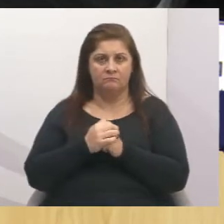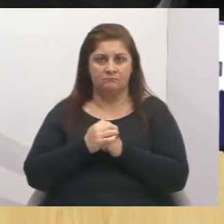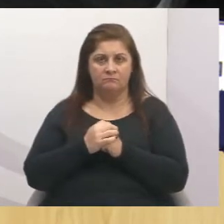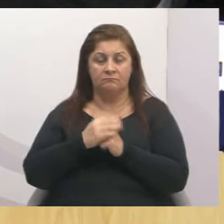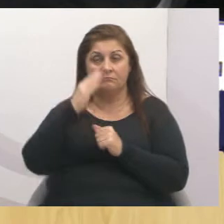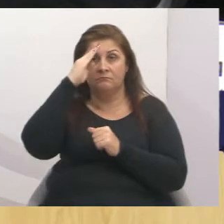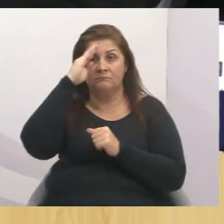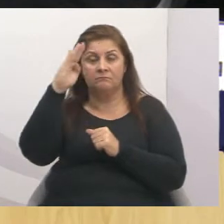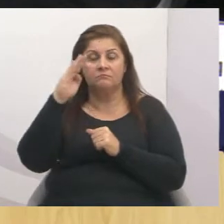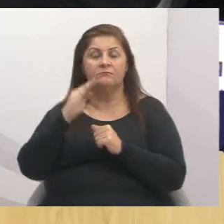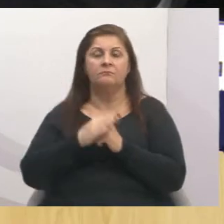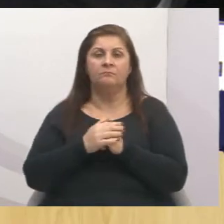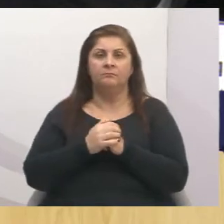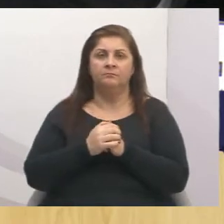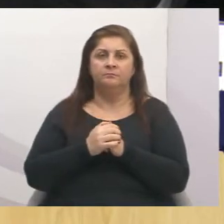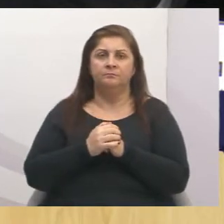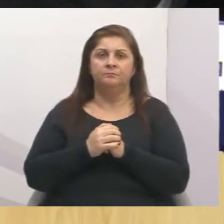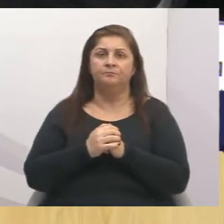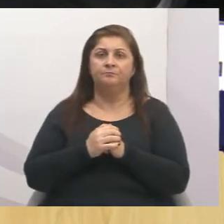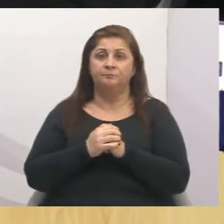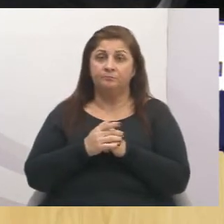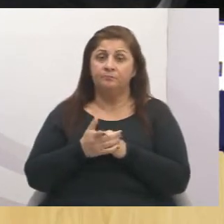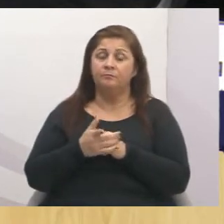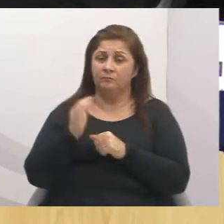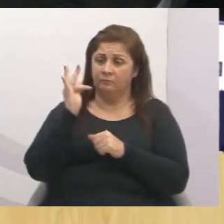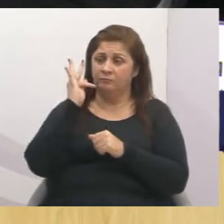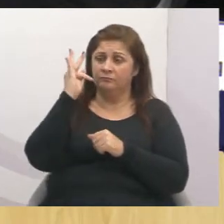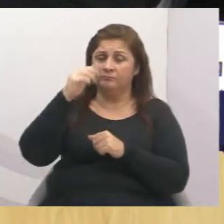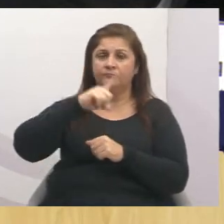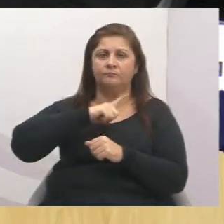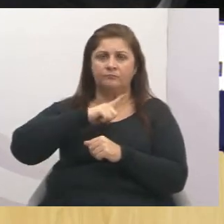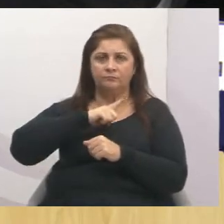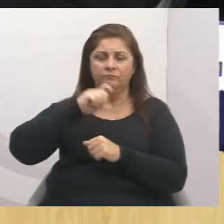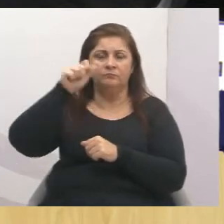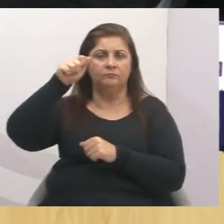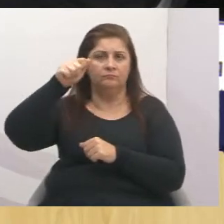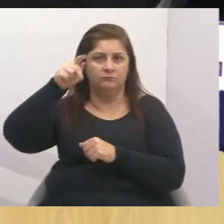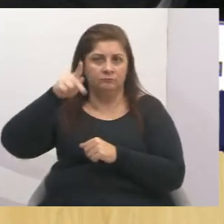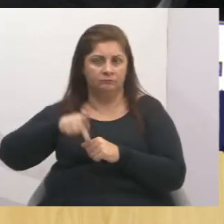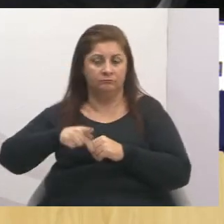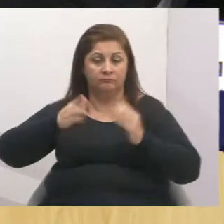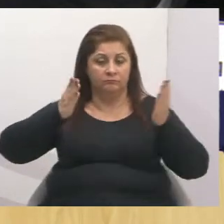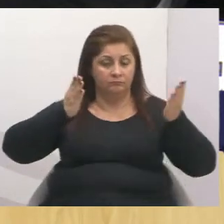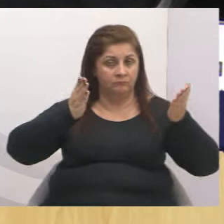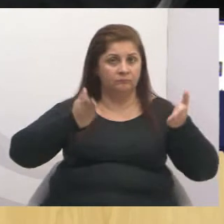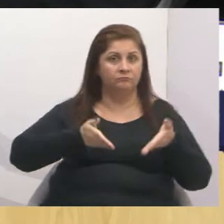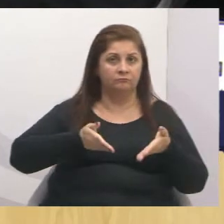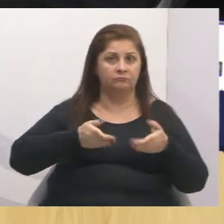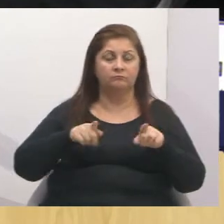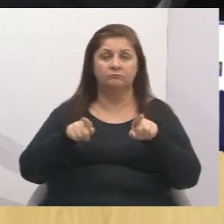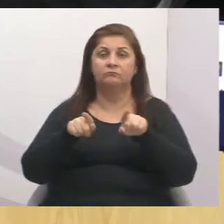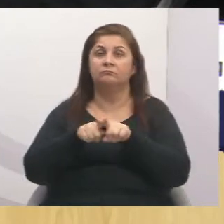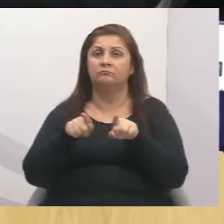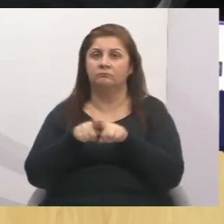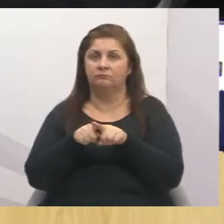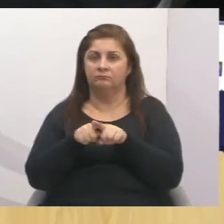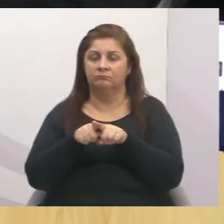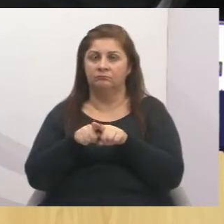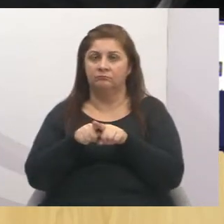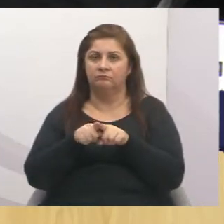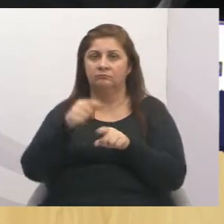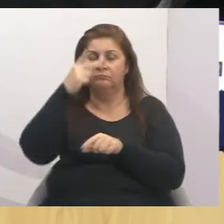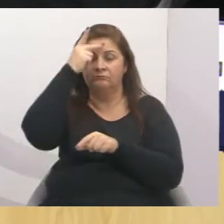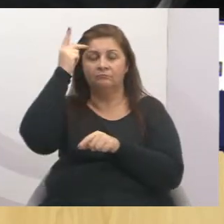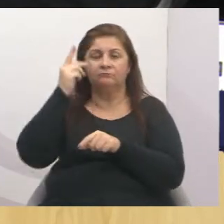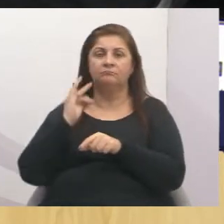a garantir não só a aposentadoria dos que estão hoje recebendo, mas sim as